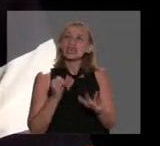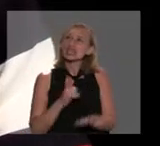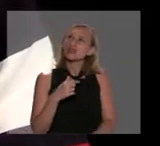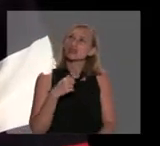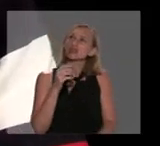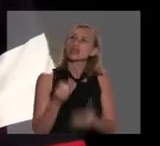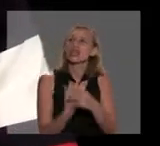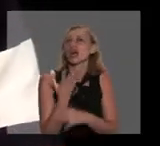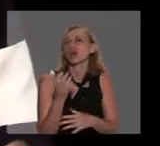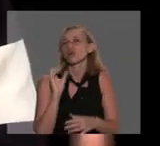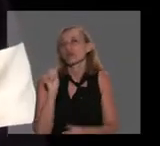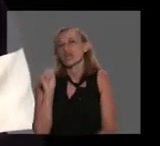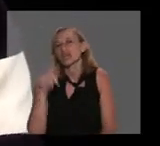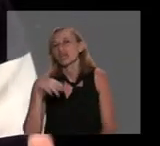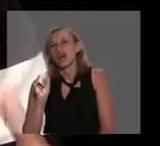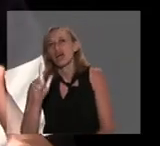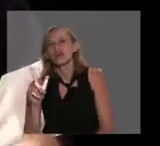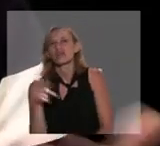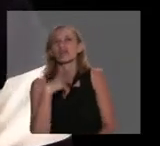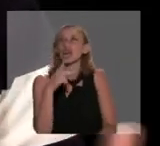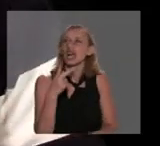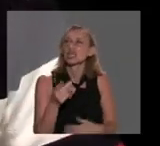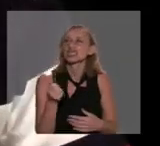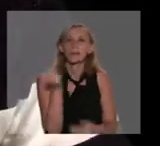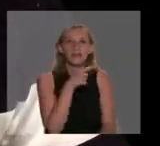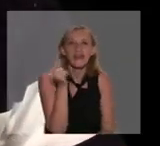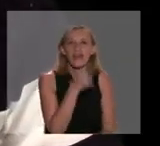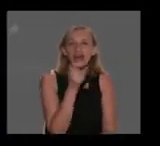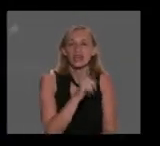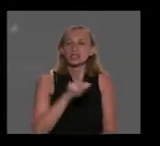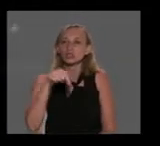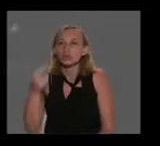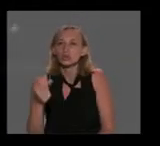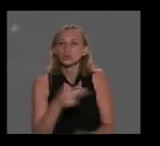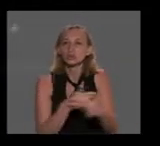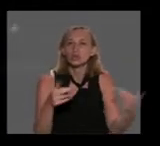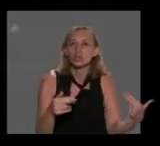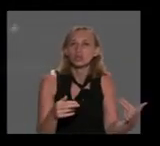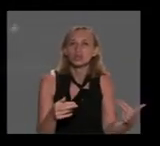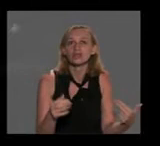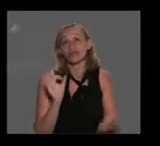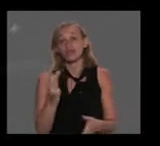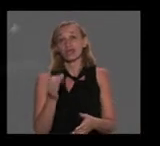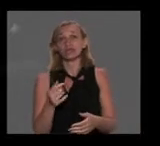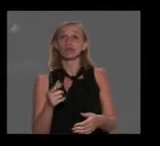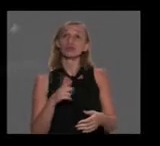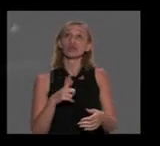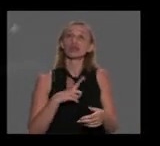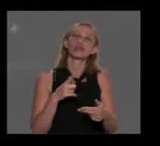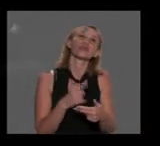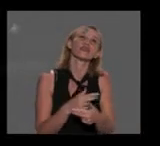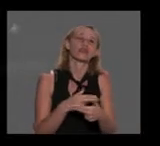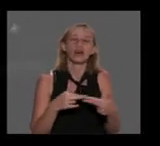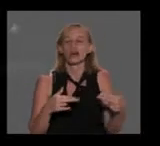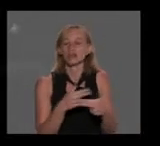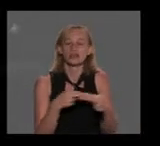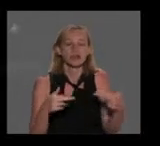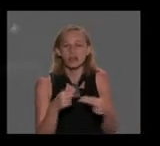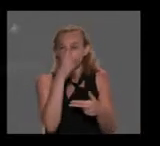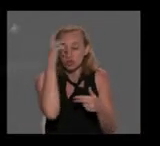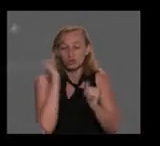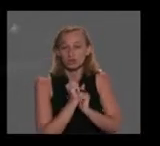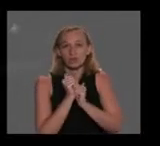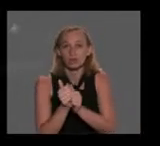está fazendo, não é verdade? Se eu criasse, por exemplo, um canal que começasse a falar sobre piada e outras questões, provavelmente eu